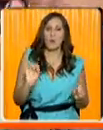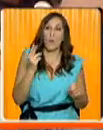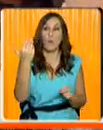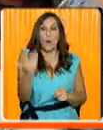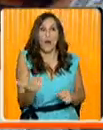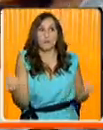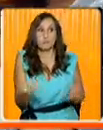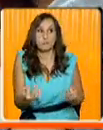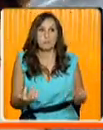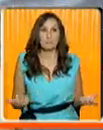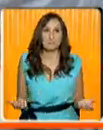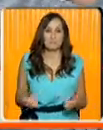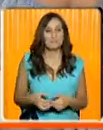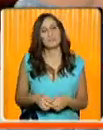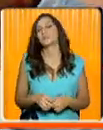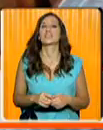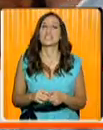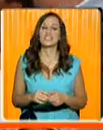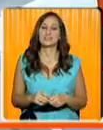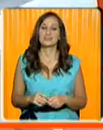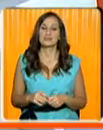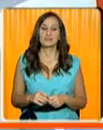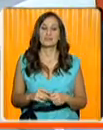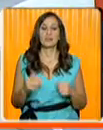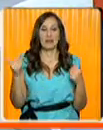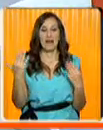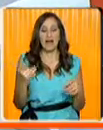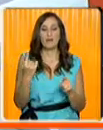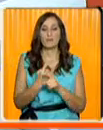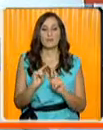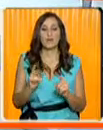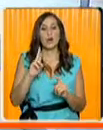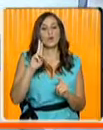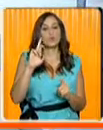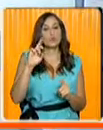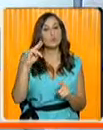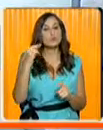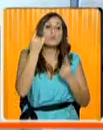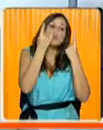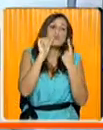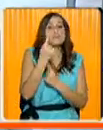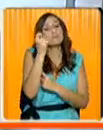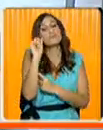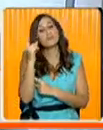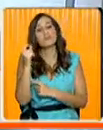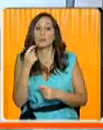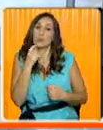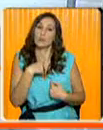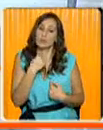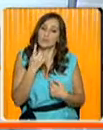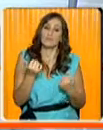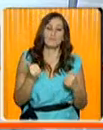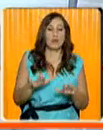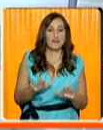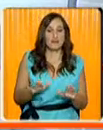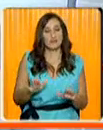existe mesmo. Não, não. Não, existe, porque vocês... Uma Ruth ou outra, Cristina, foi o que eu disse. Mas, exatamente. Mas